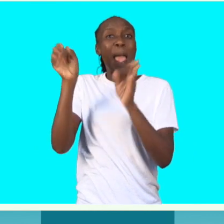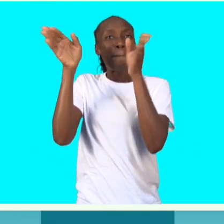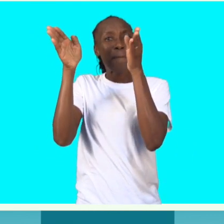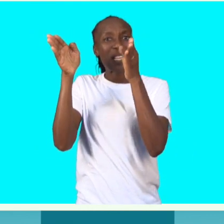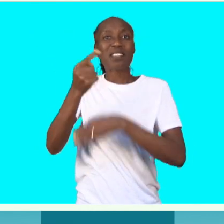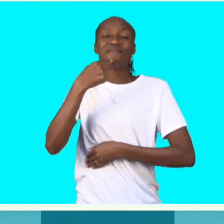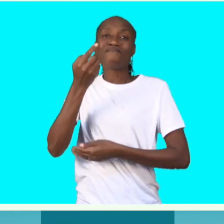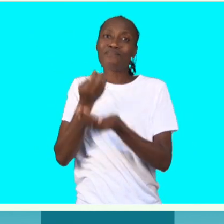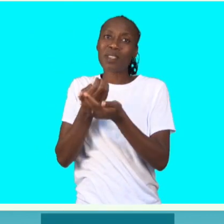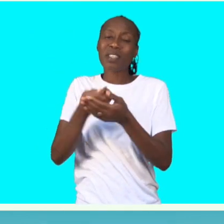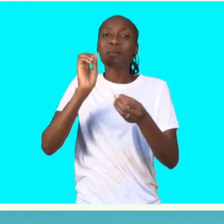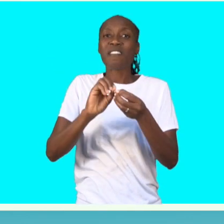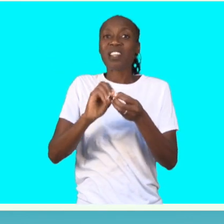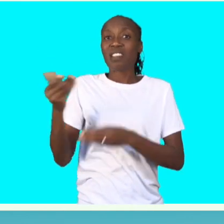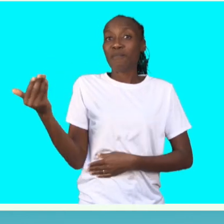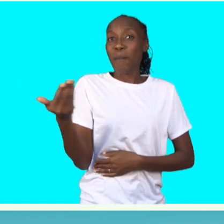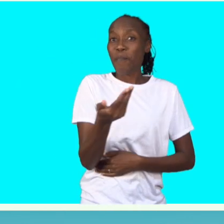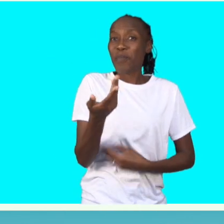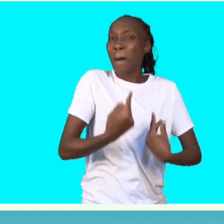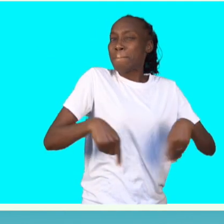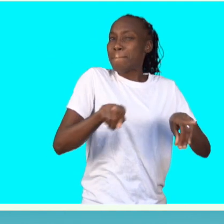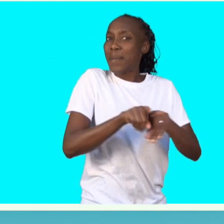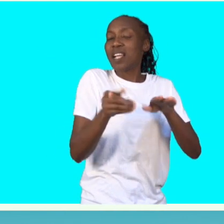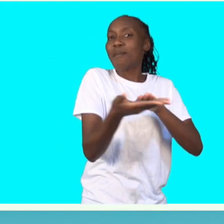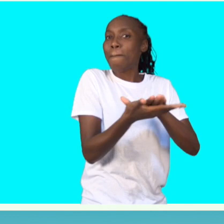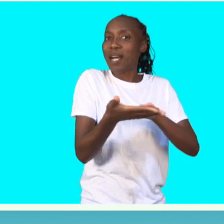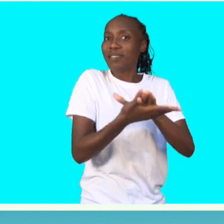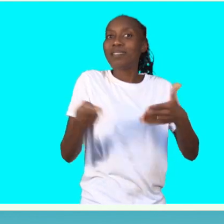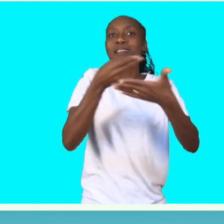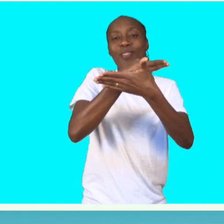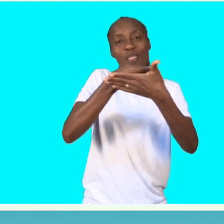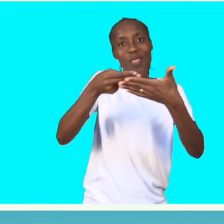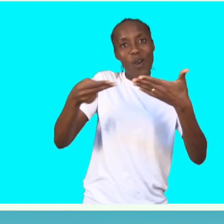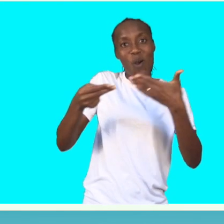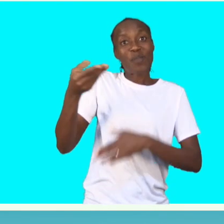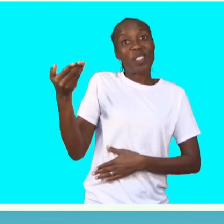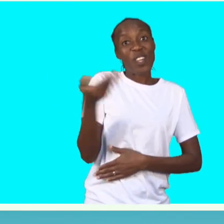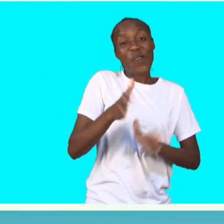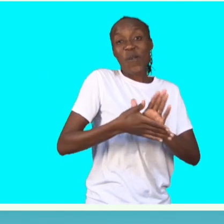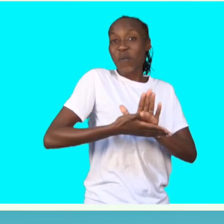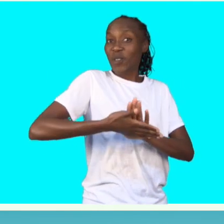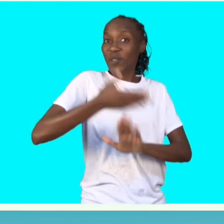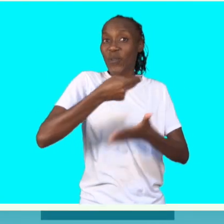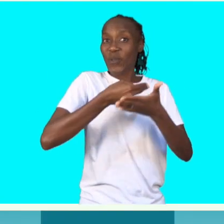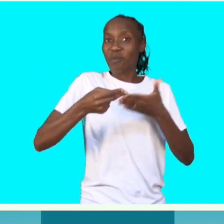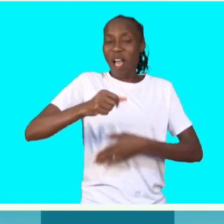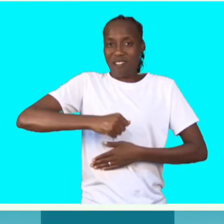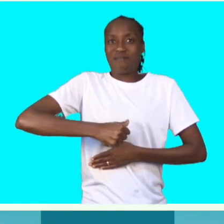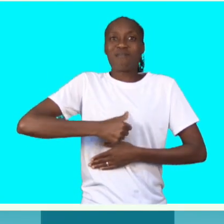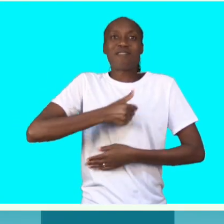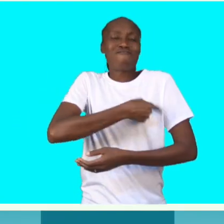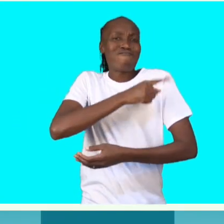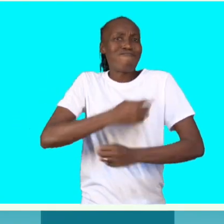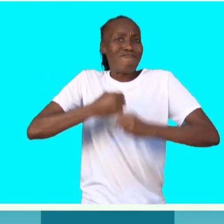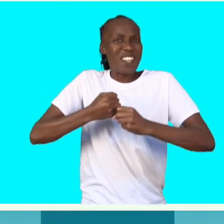uma empresa, pediu que a gente produzisse numa mesma base um nome. Então, dali daquele nome, a gente nos